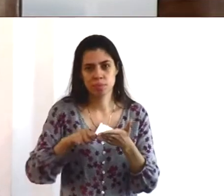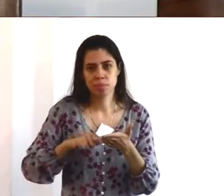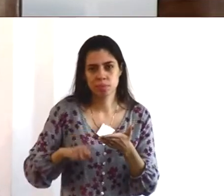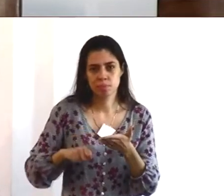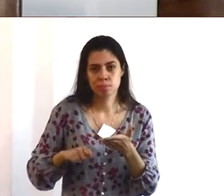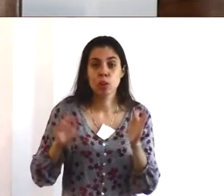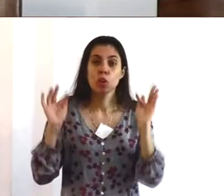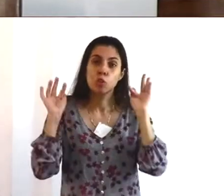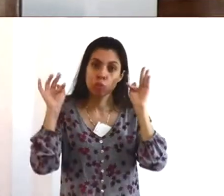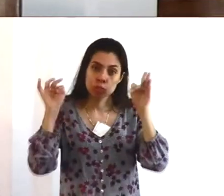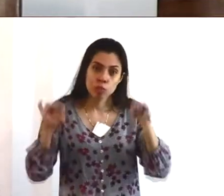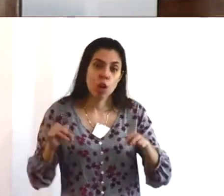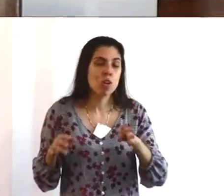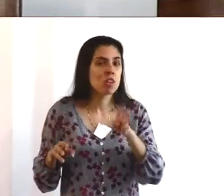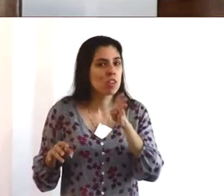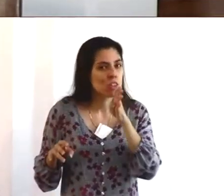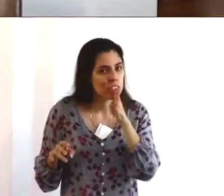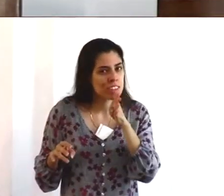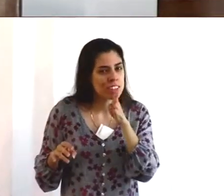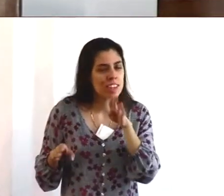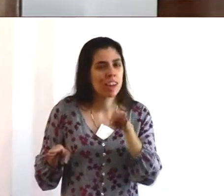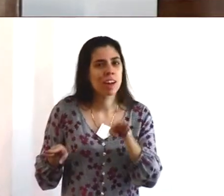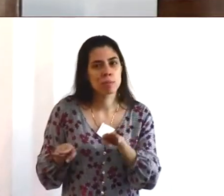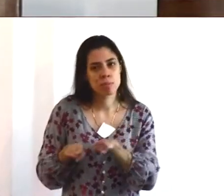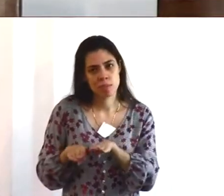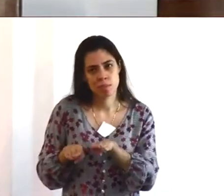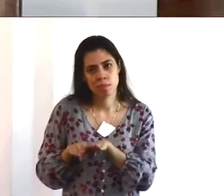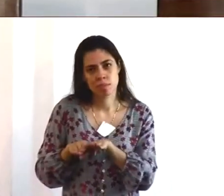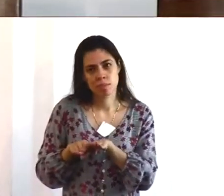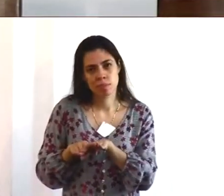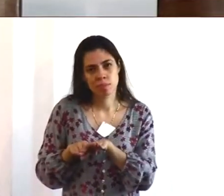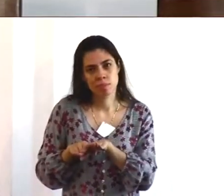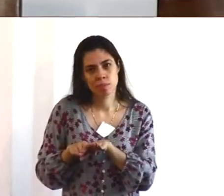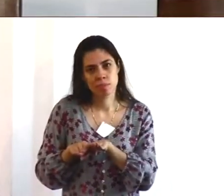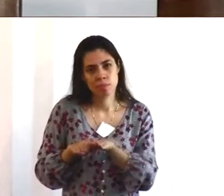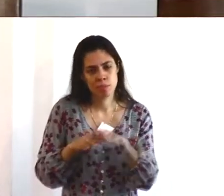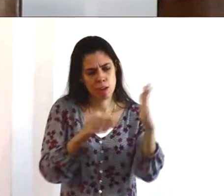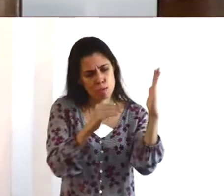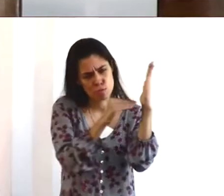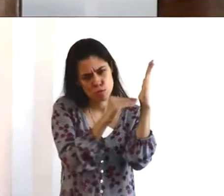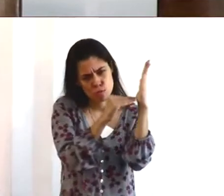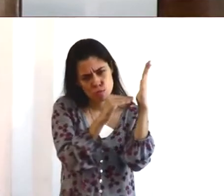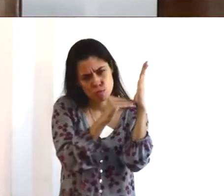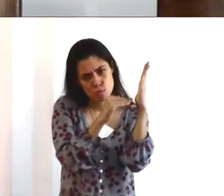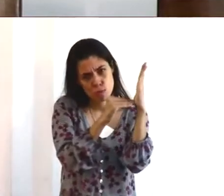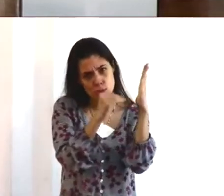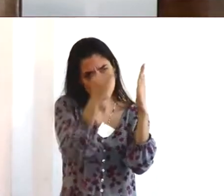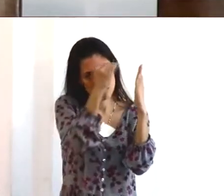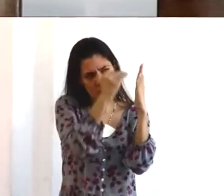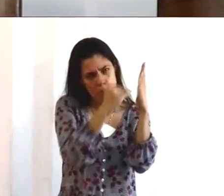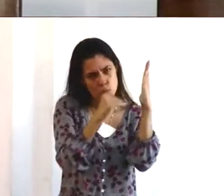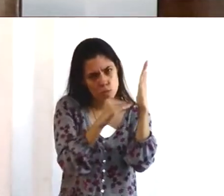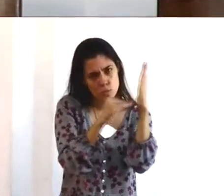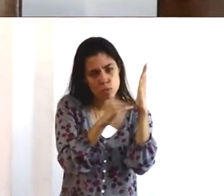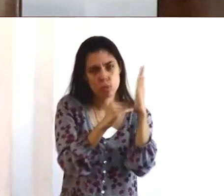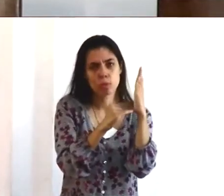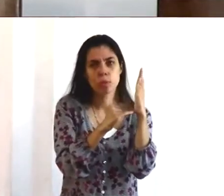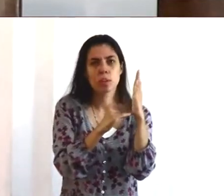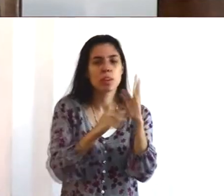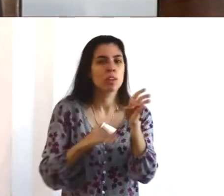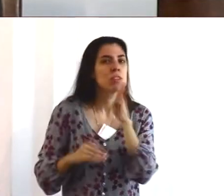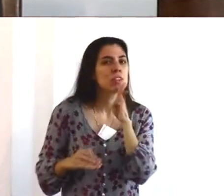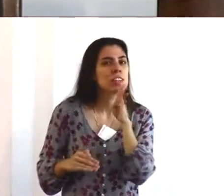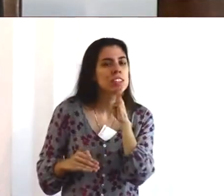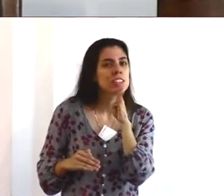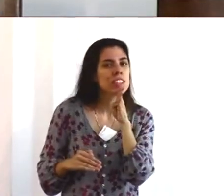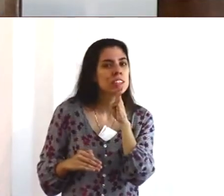sabemos o final. Nós já sabemos a última página. A última página da nossa história já